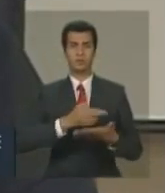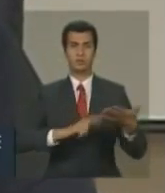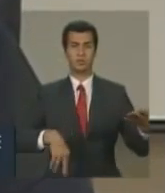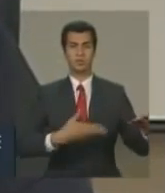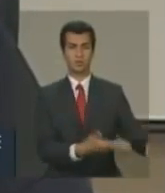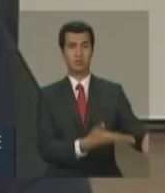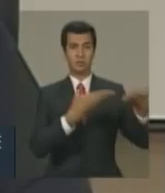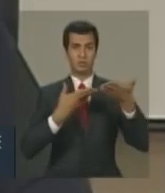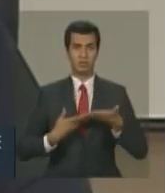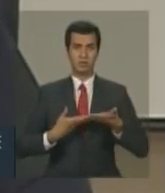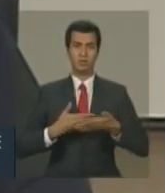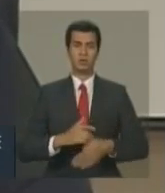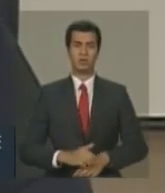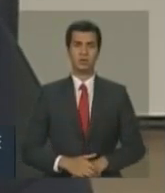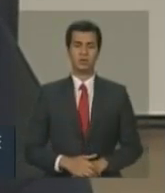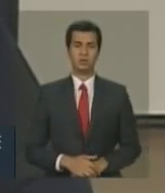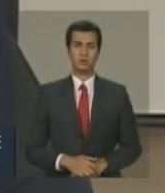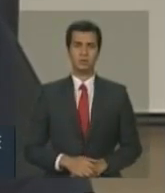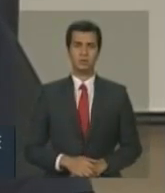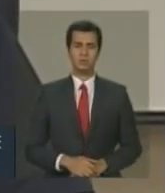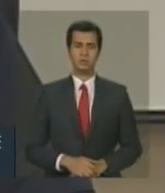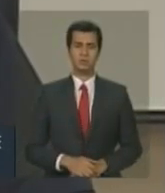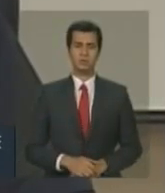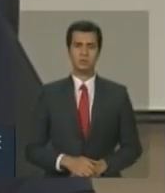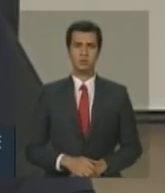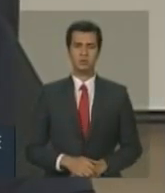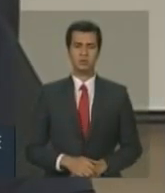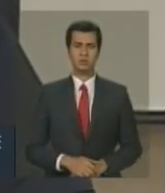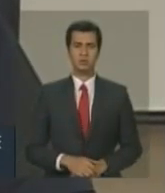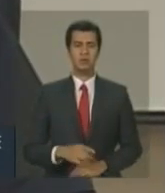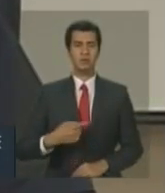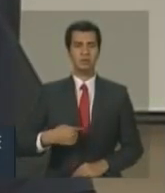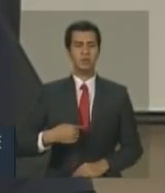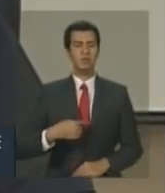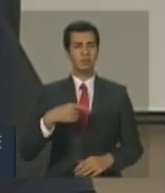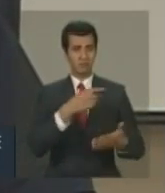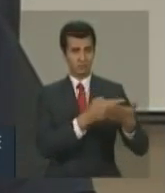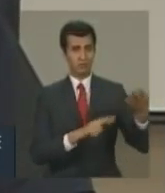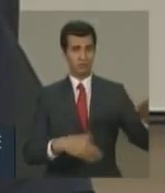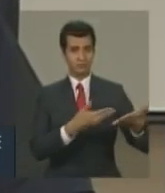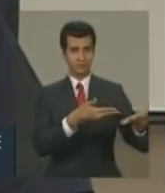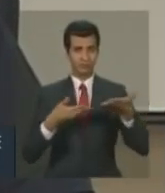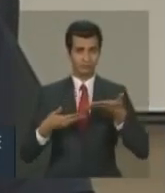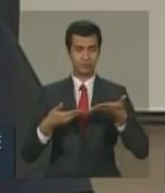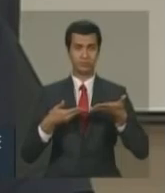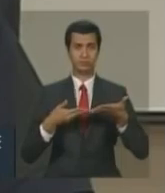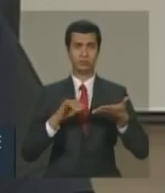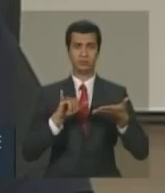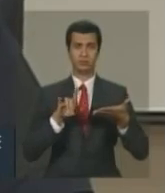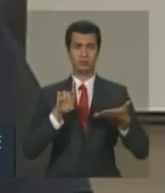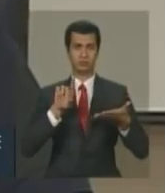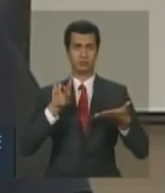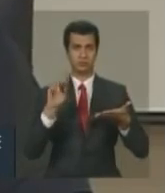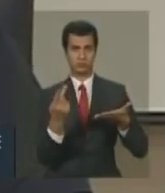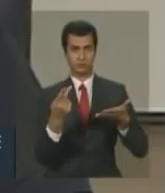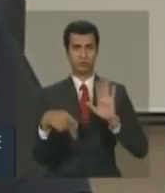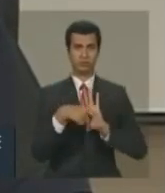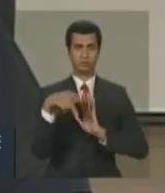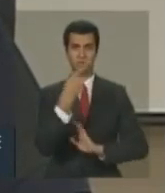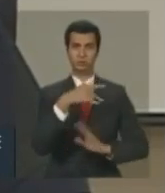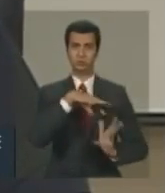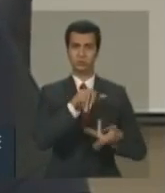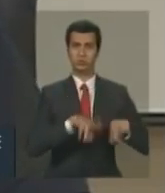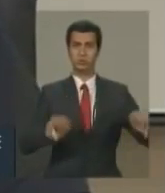considerando, né, que ele reconhece os avanços e o esforço do país em reduzir